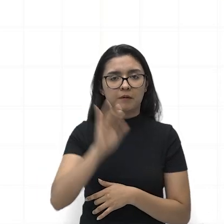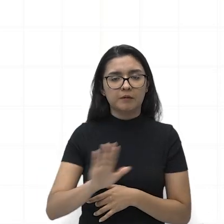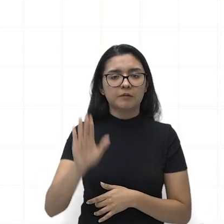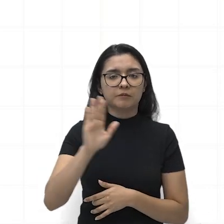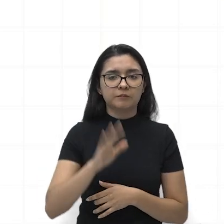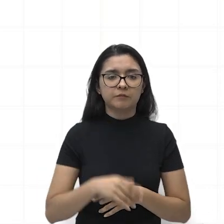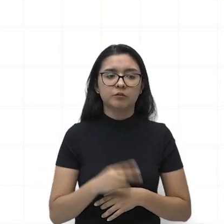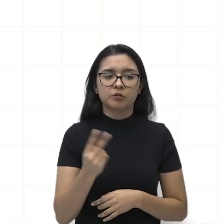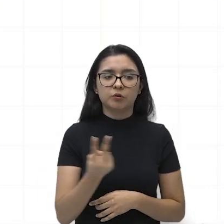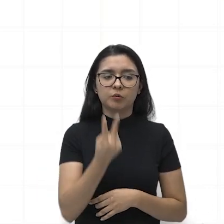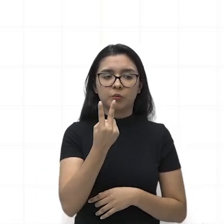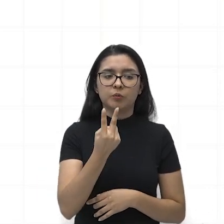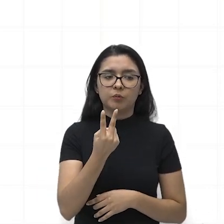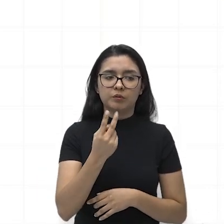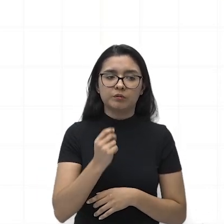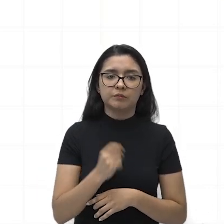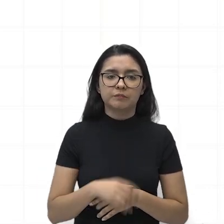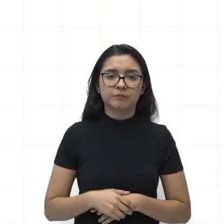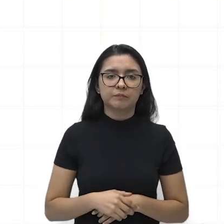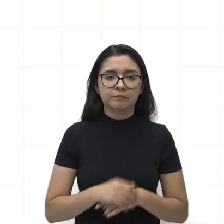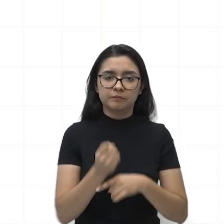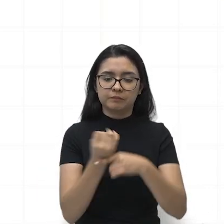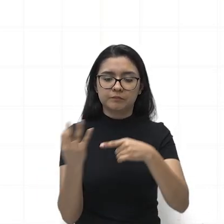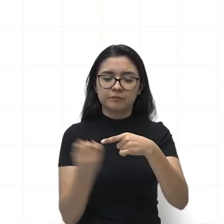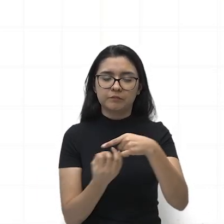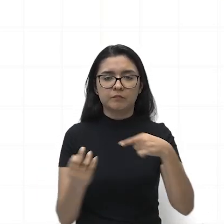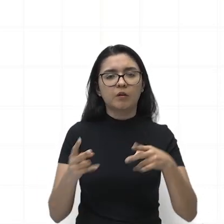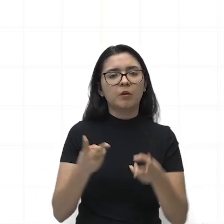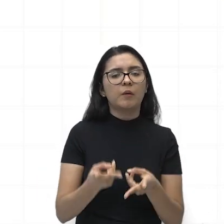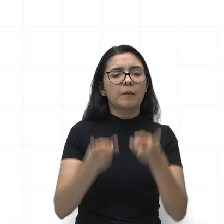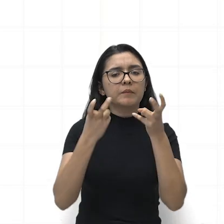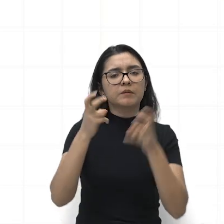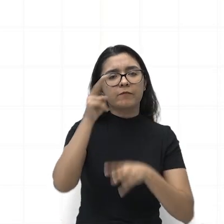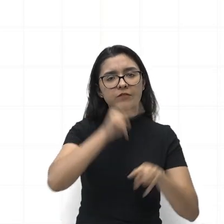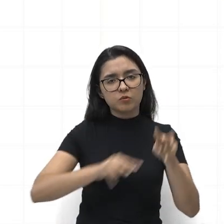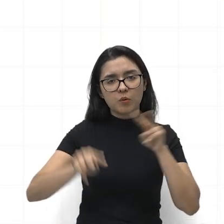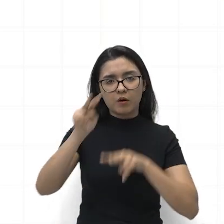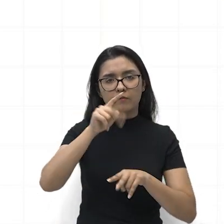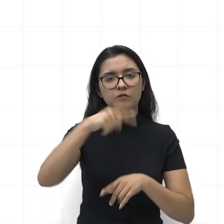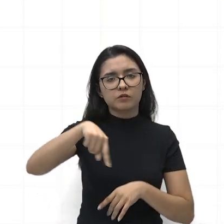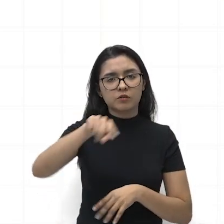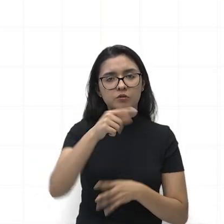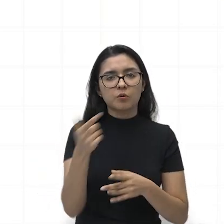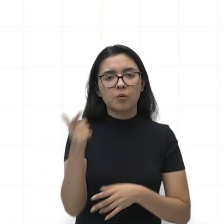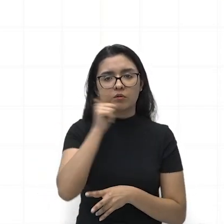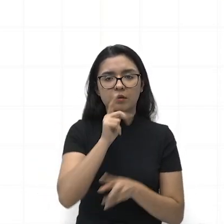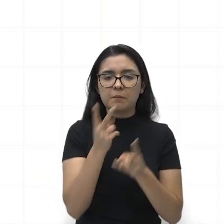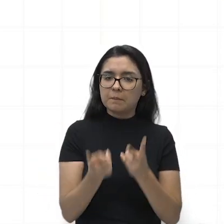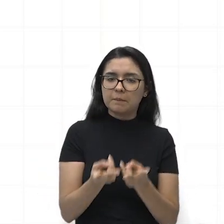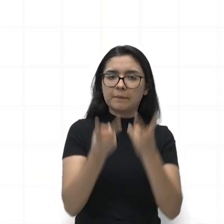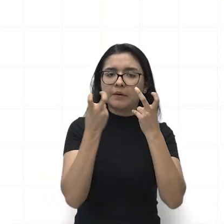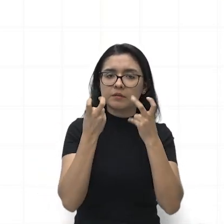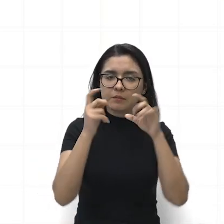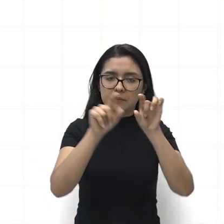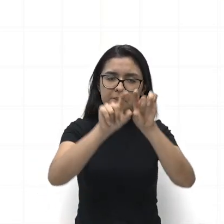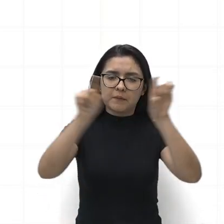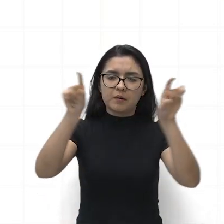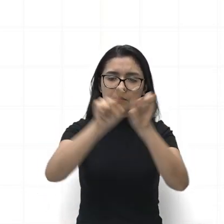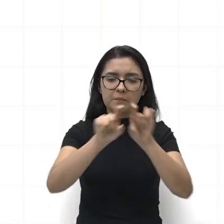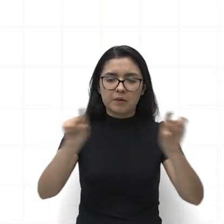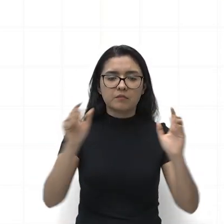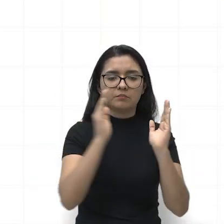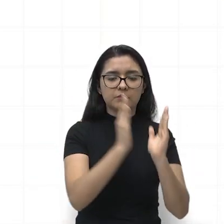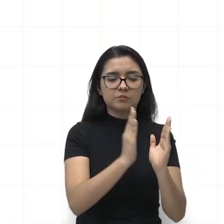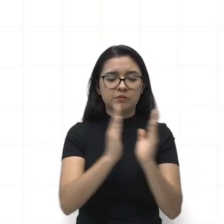duas frações. Uma representação visual, de tal maneira que você consegue perceber, né, o